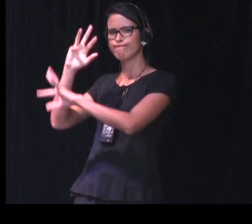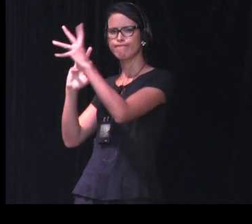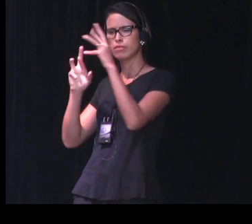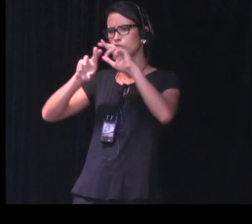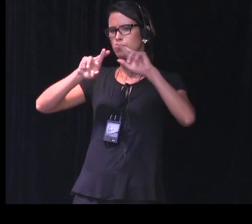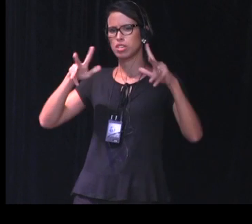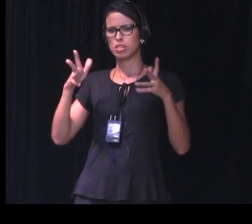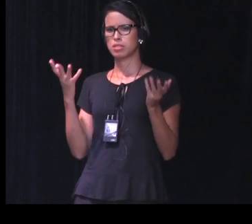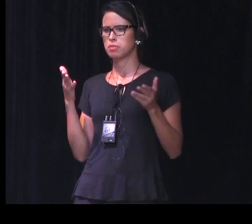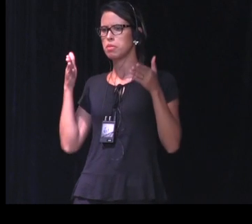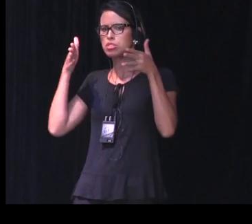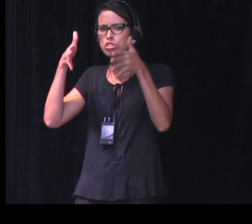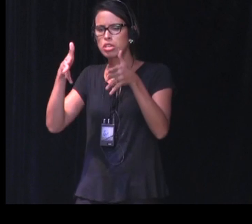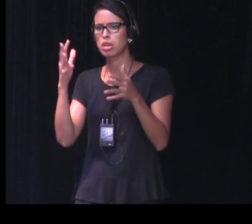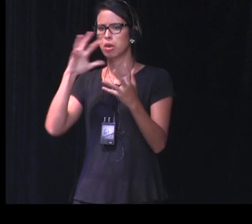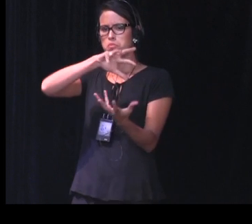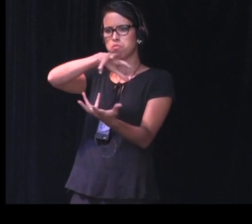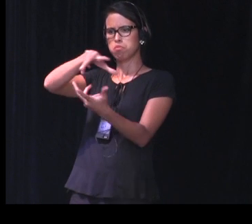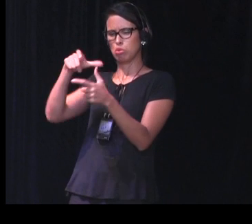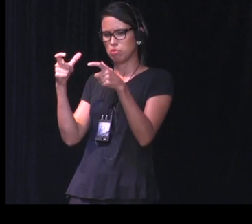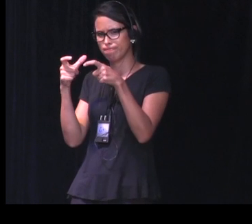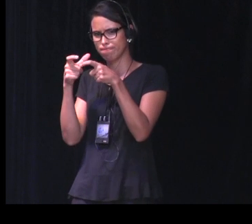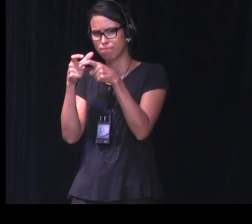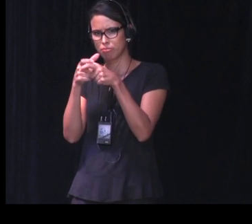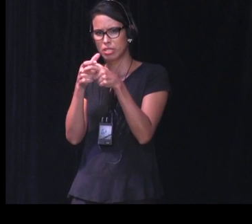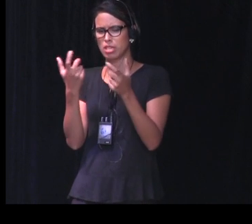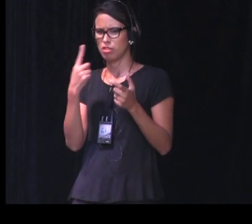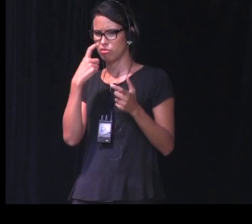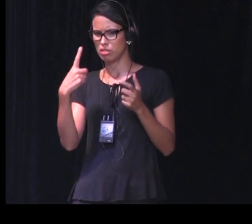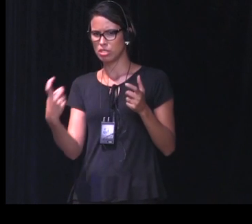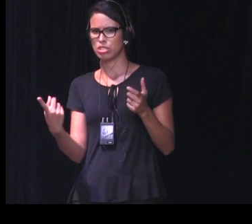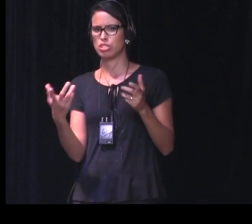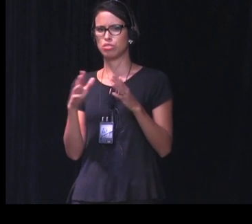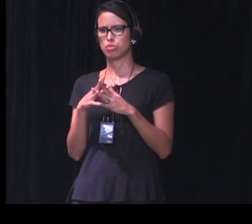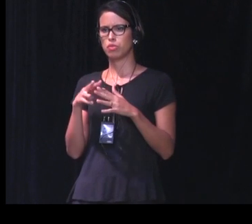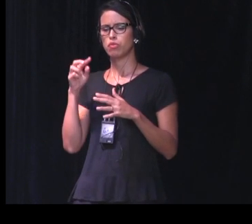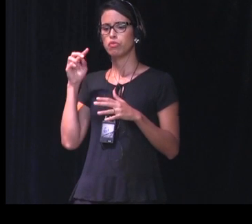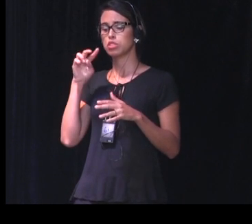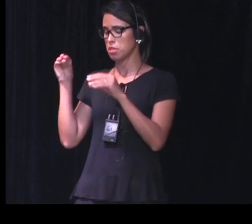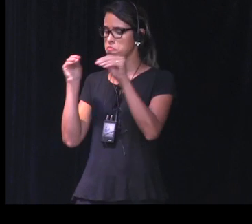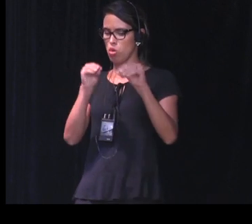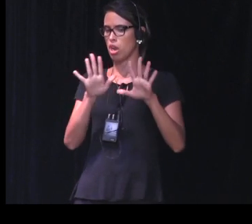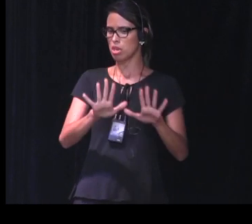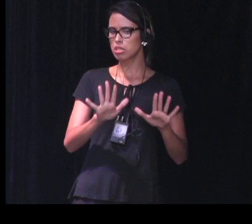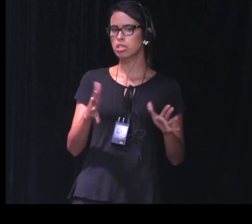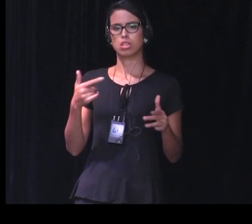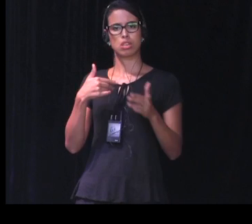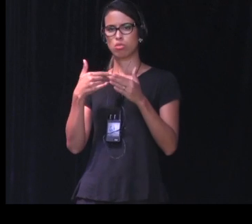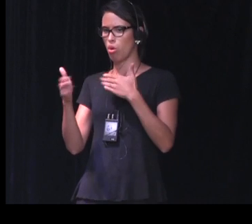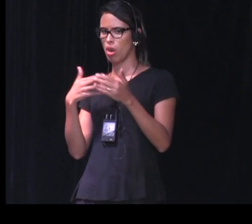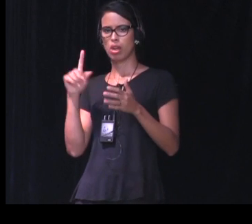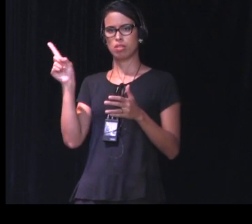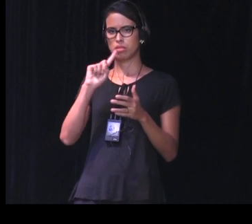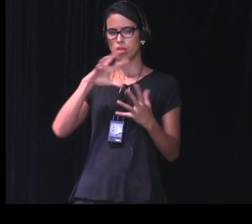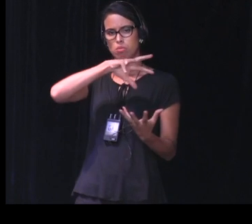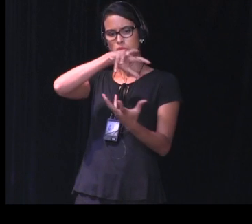natureza e o mundo. Já não é um mundo classificado de pequenos nichos, você mora